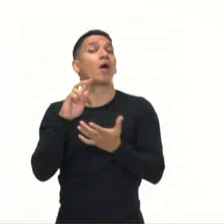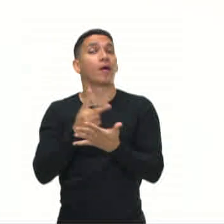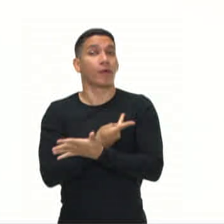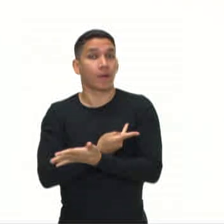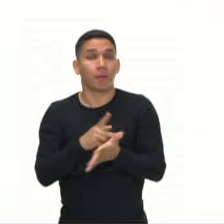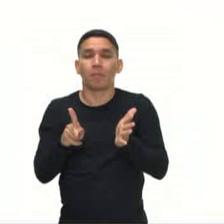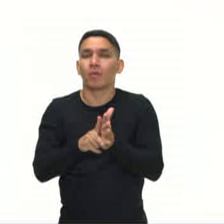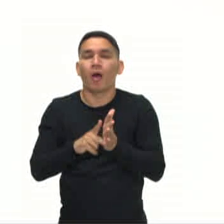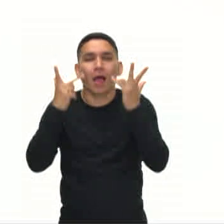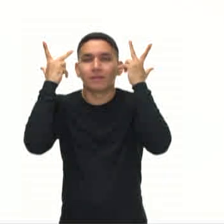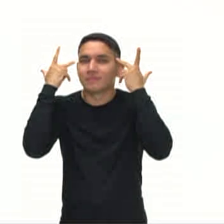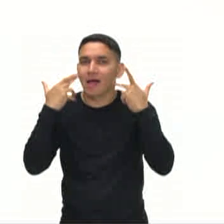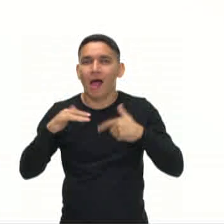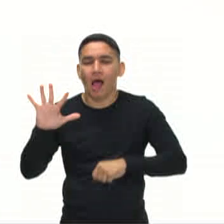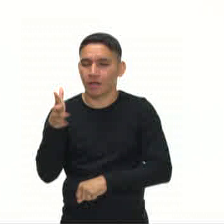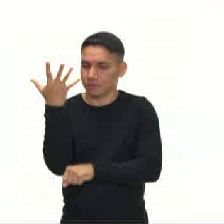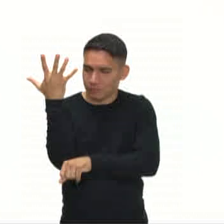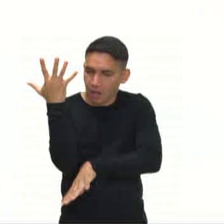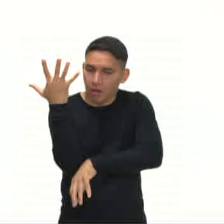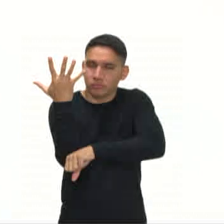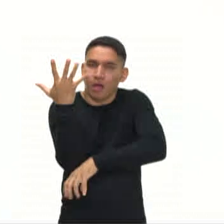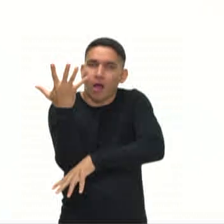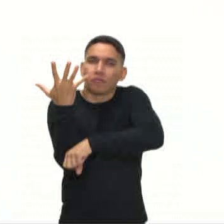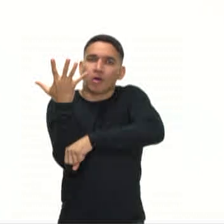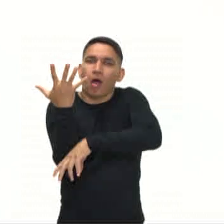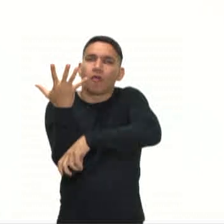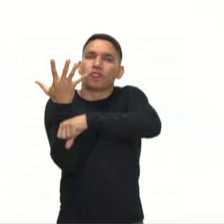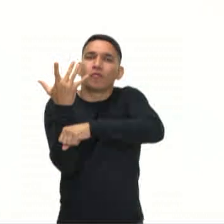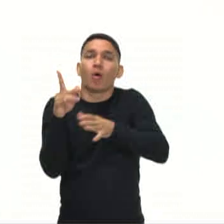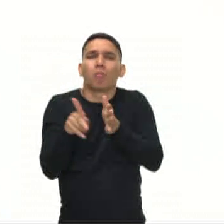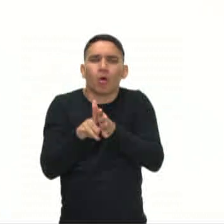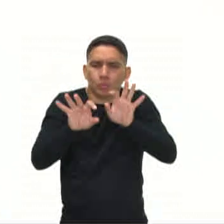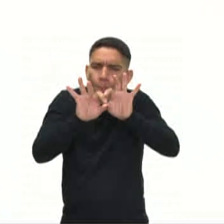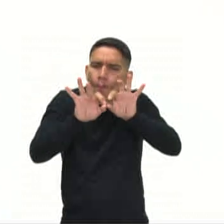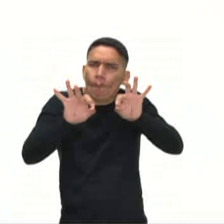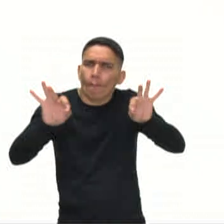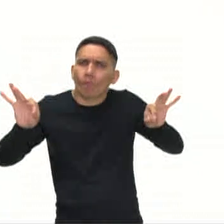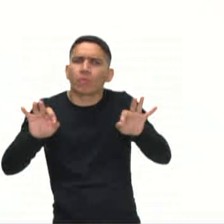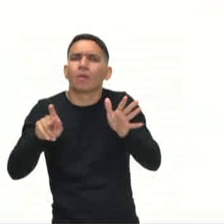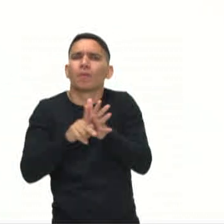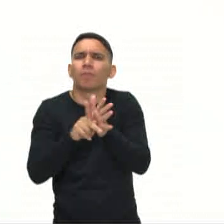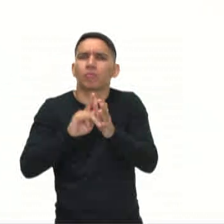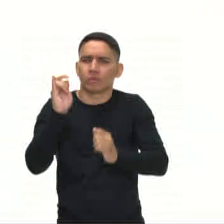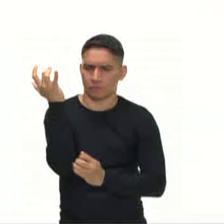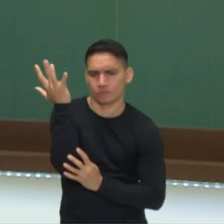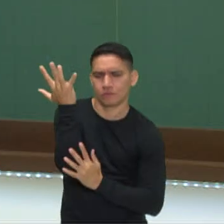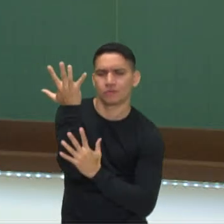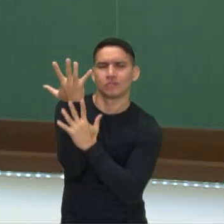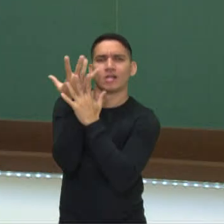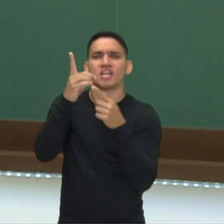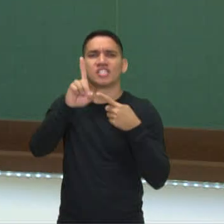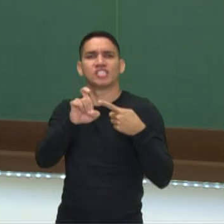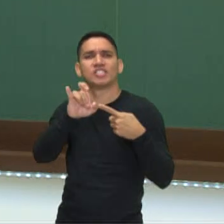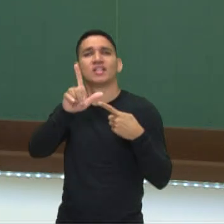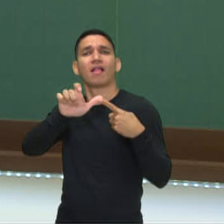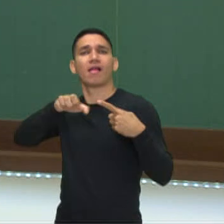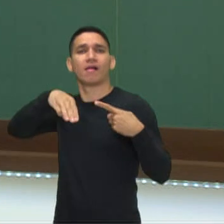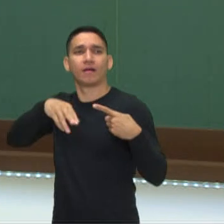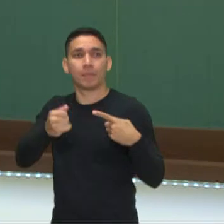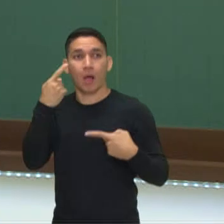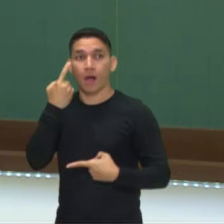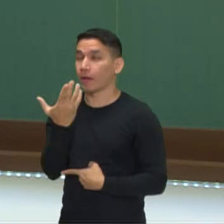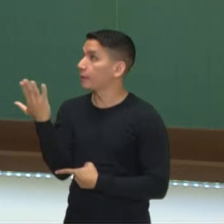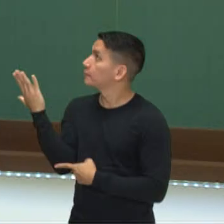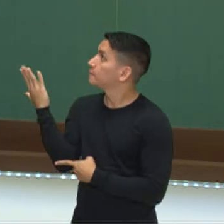sobem naturalmente por alguns centímetros de tubos finos, como os vasos que compõem o xilema. Então, observem